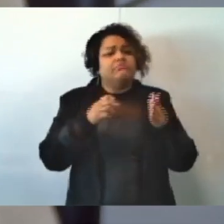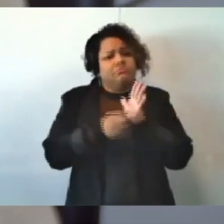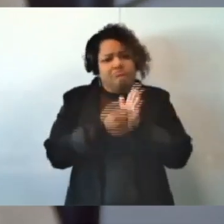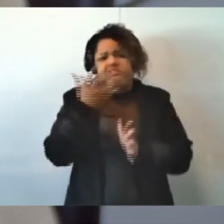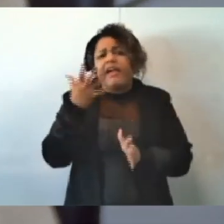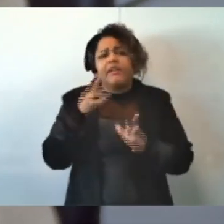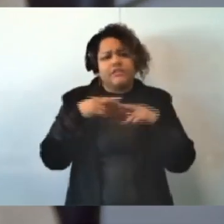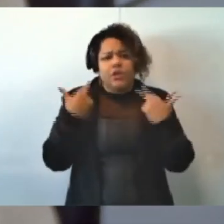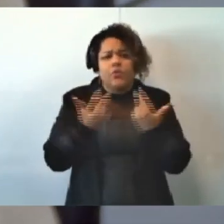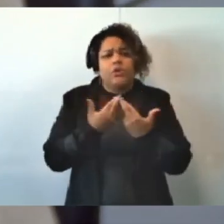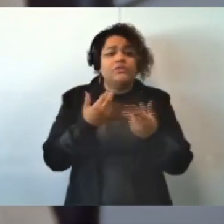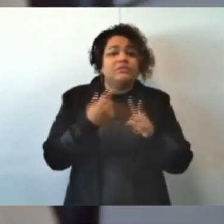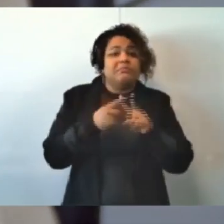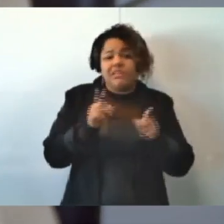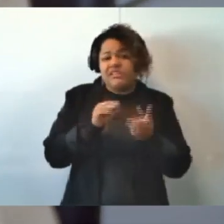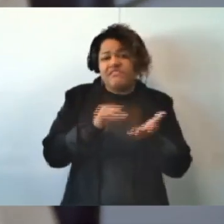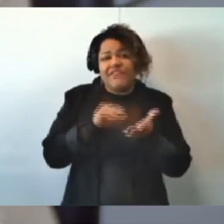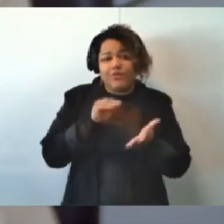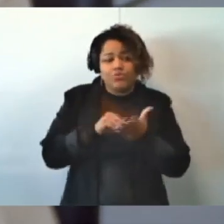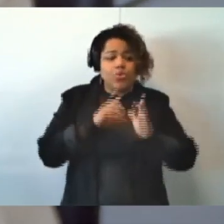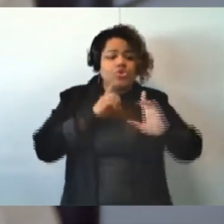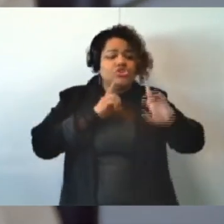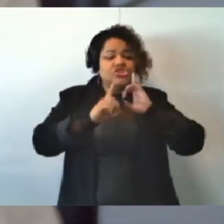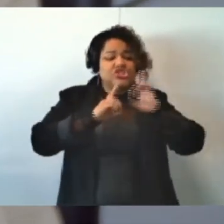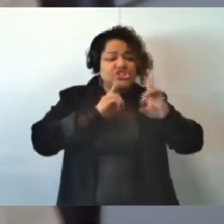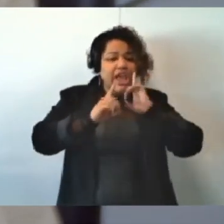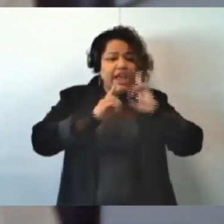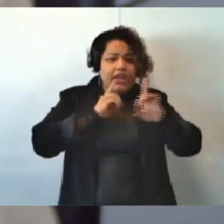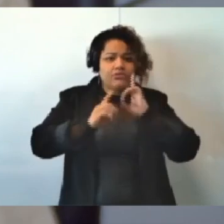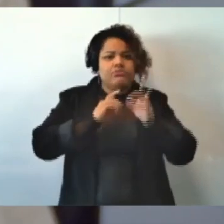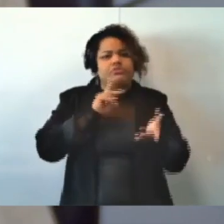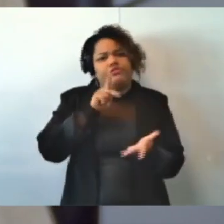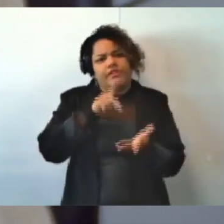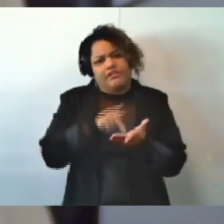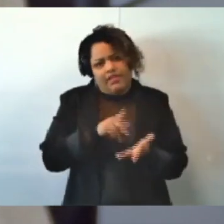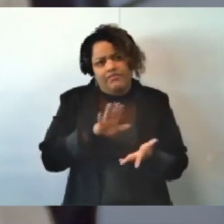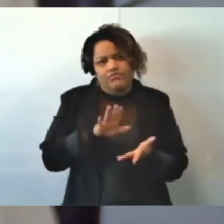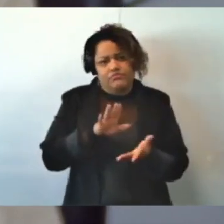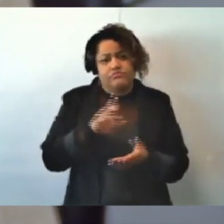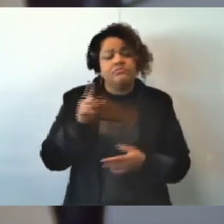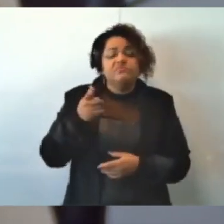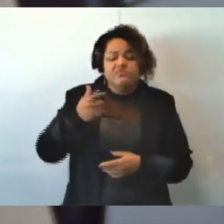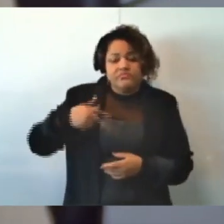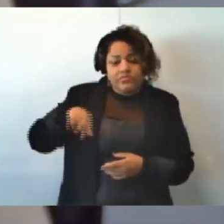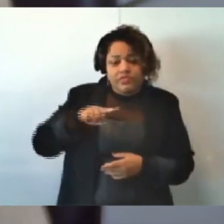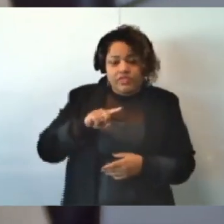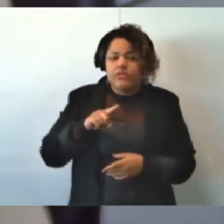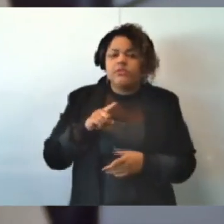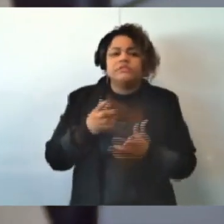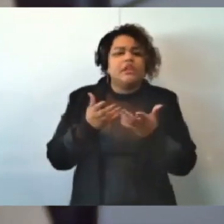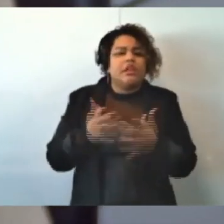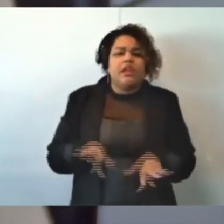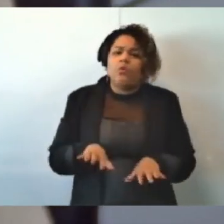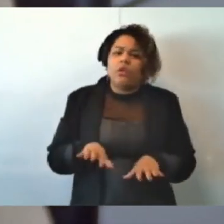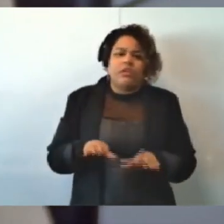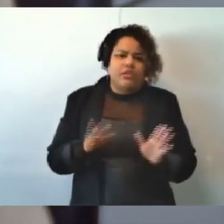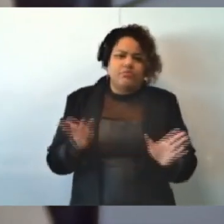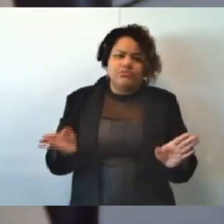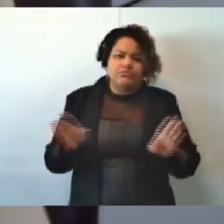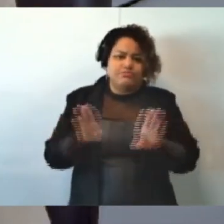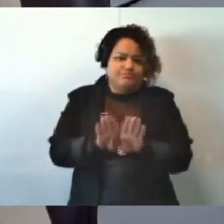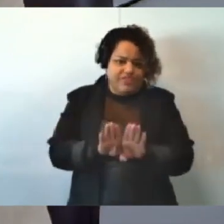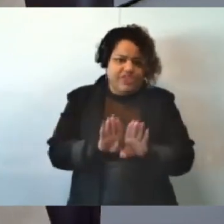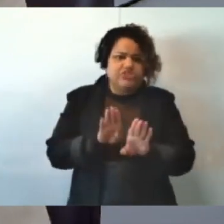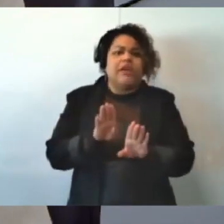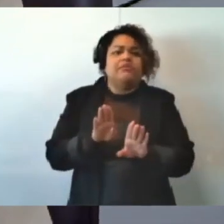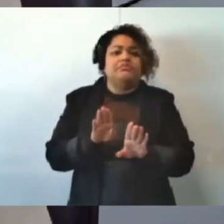Nossos apelos sobre os problemas causados pelo fechamento definitivo são ouvidos, mas não